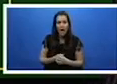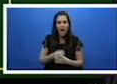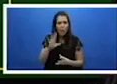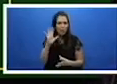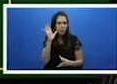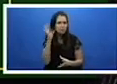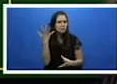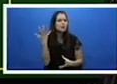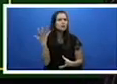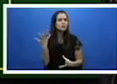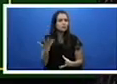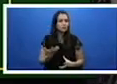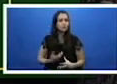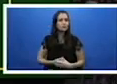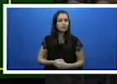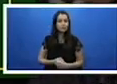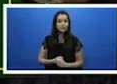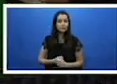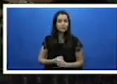o fato?